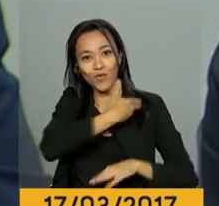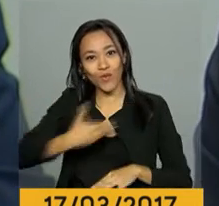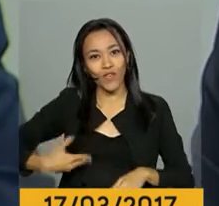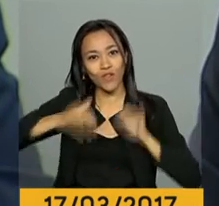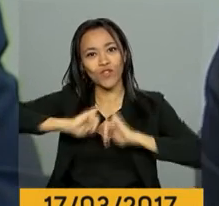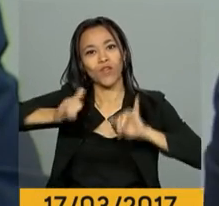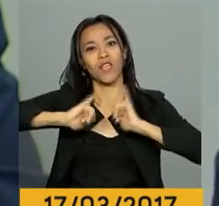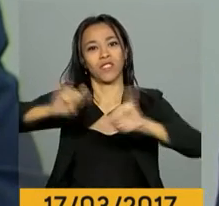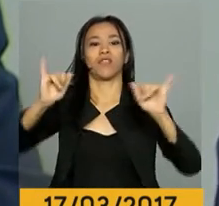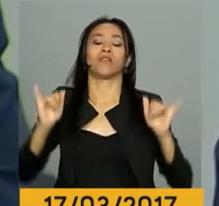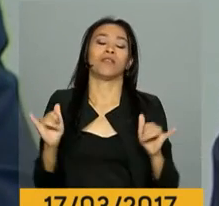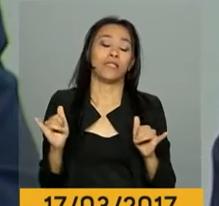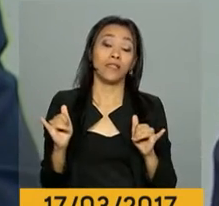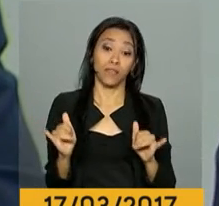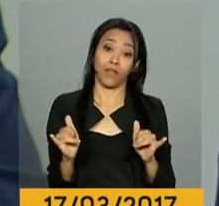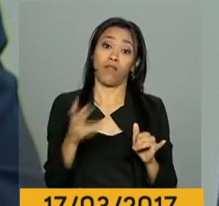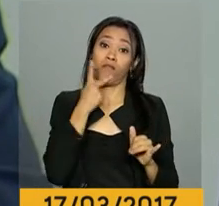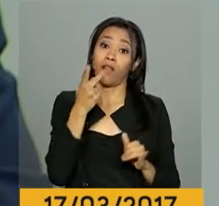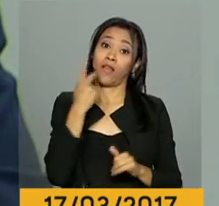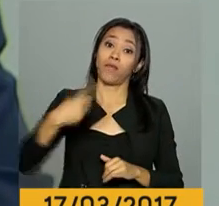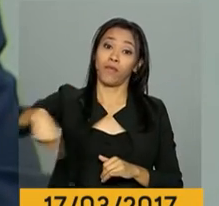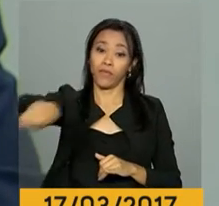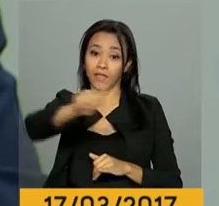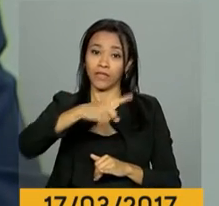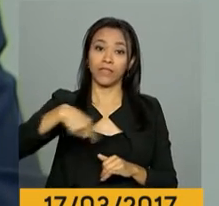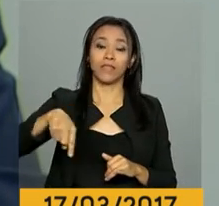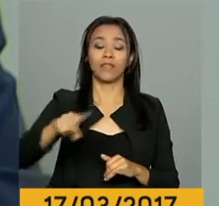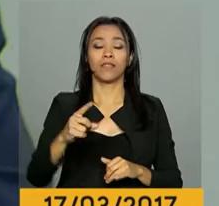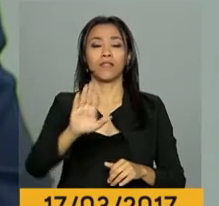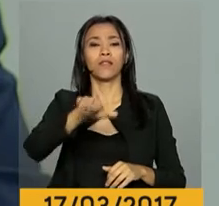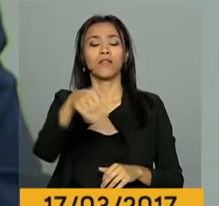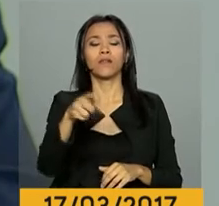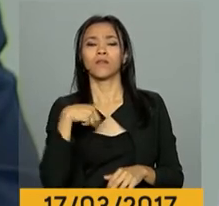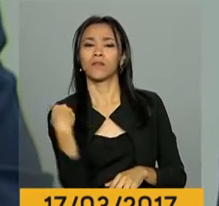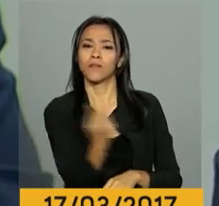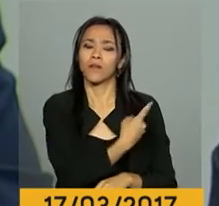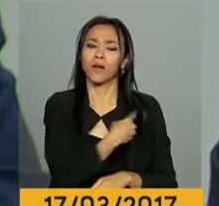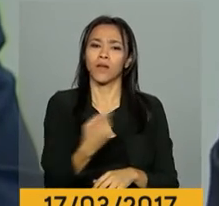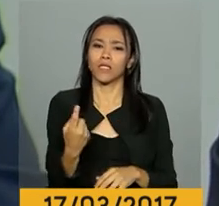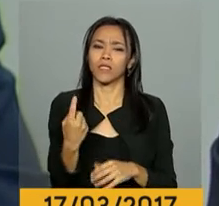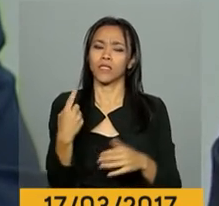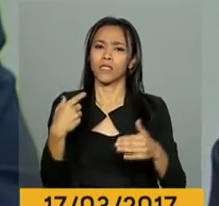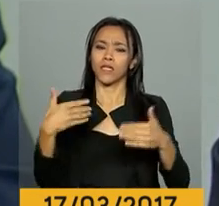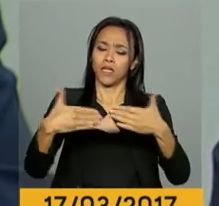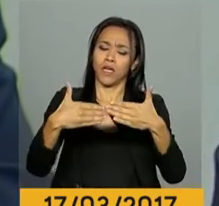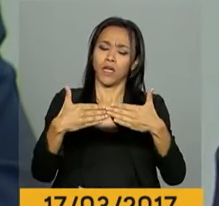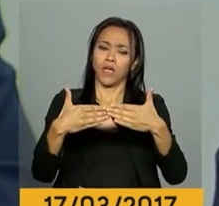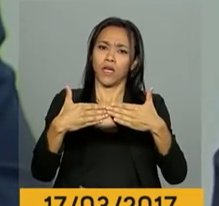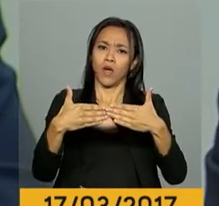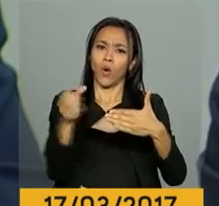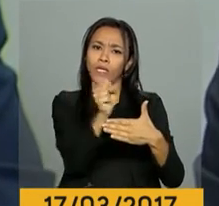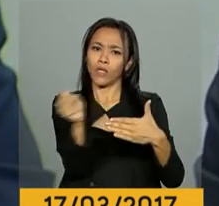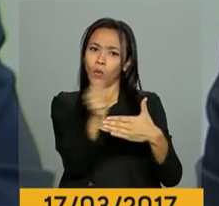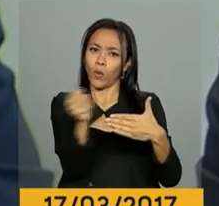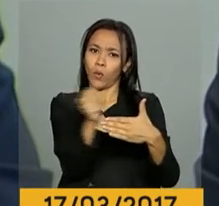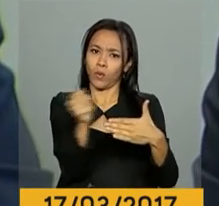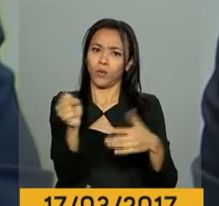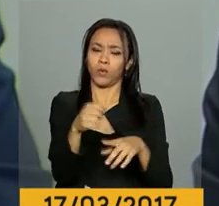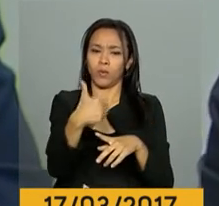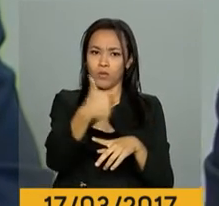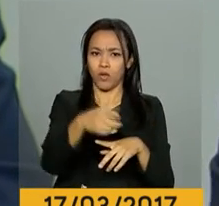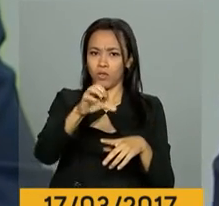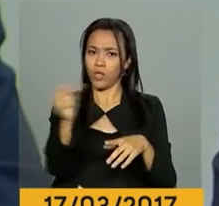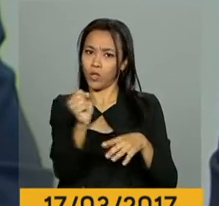Mas apenas para dizer aos senhores e senhoras que quando nós chegamos em 88, nós conseguimos trazer para o